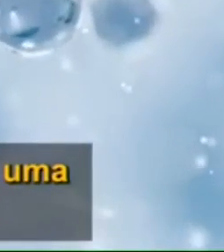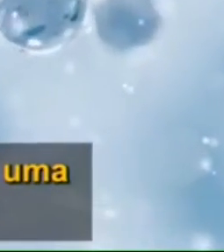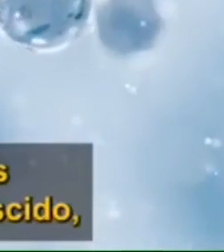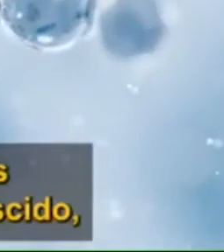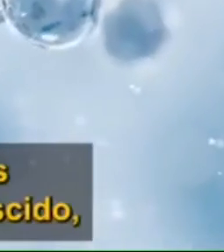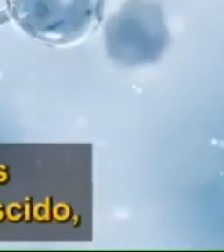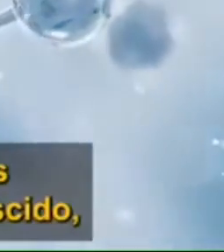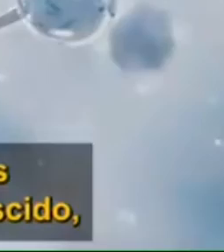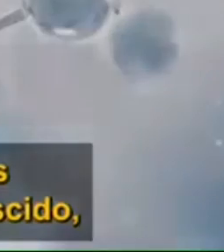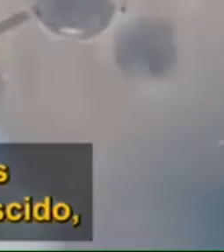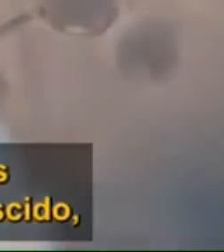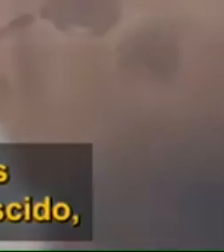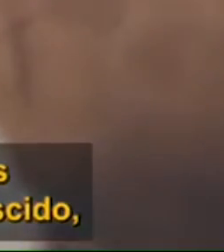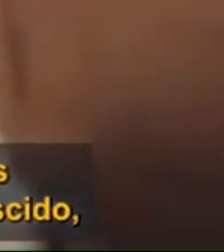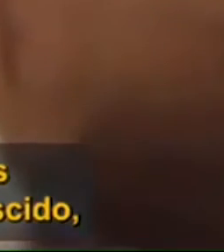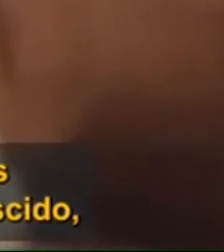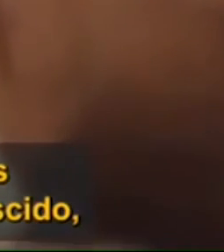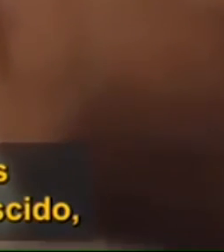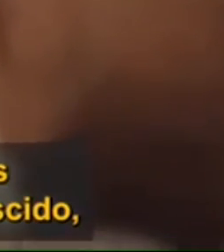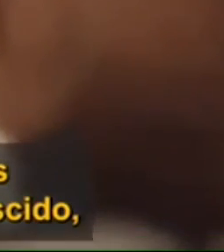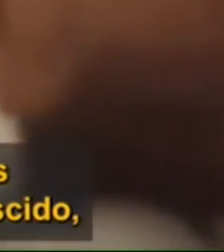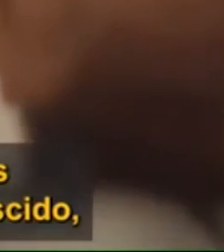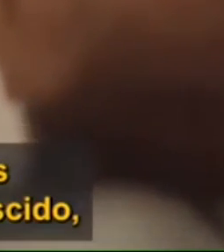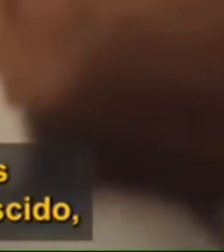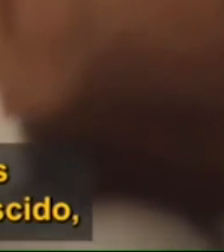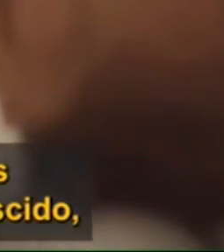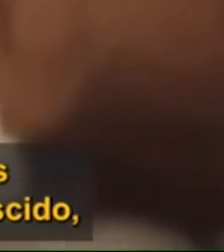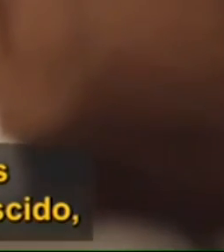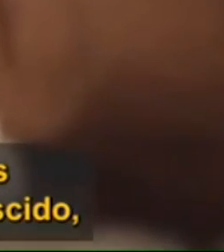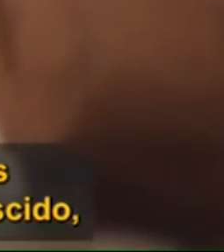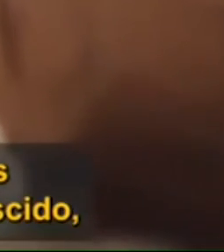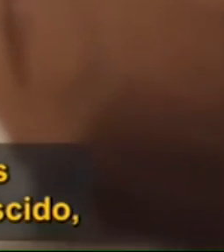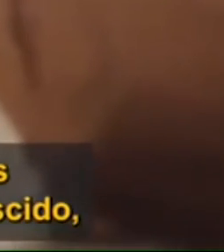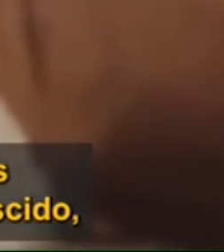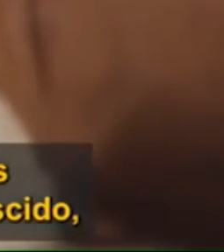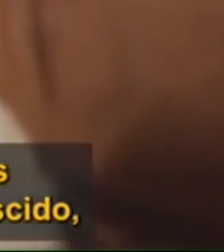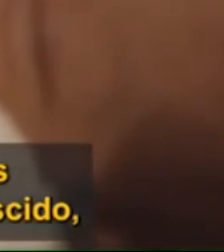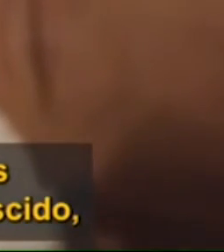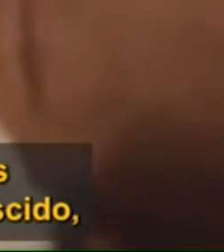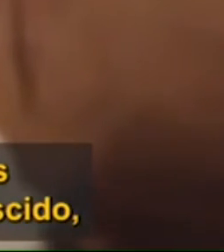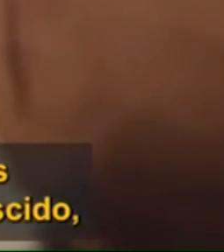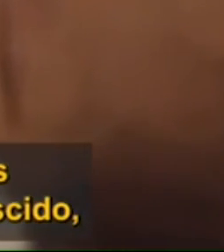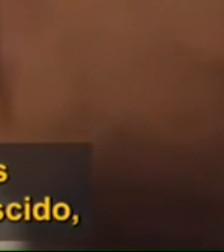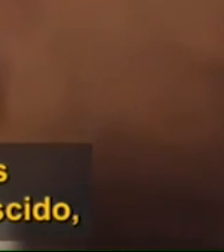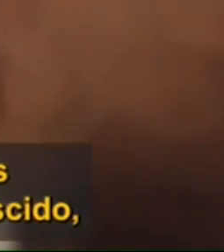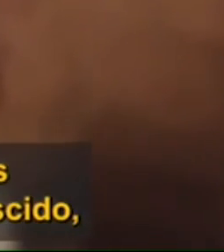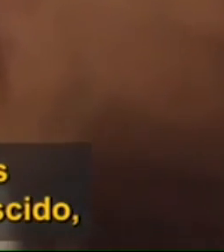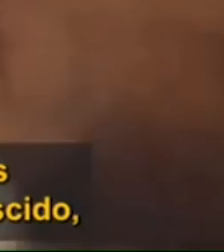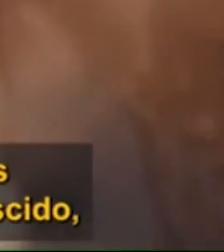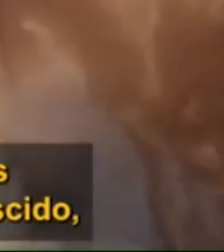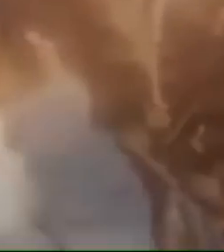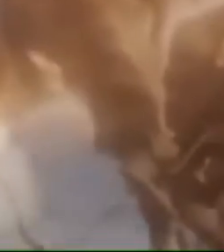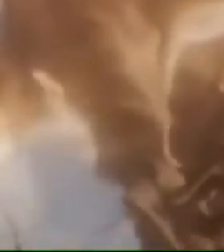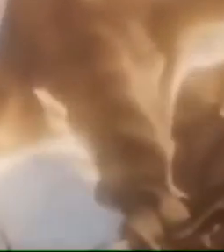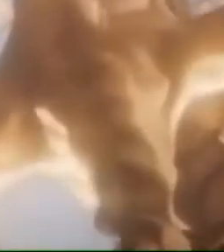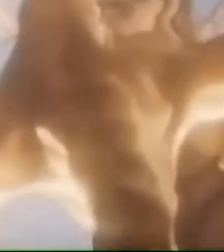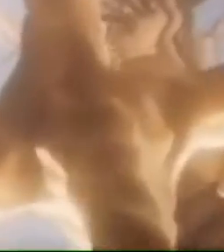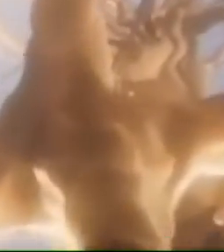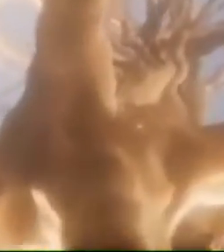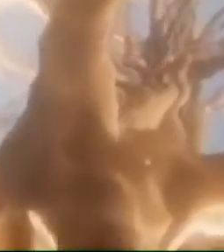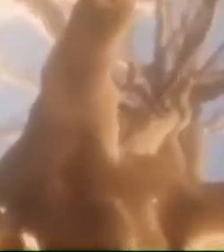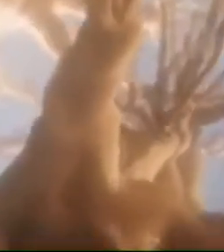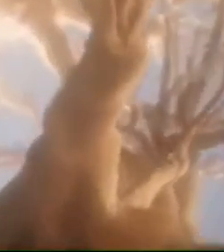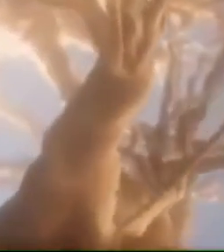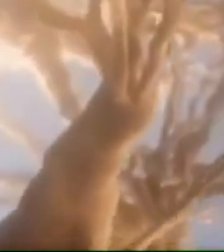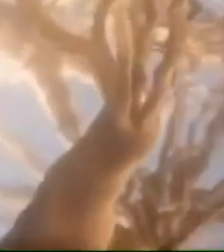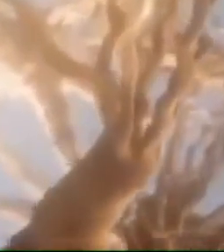capaz de causar malformações físicas, bem como efeitos comportamentais sobre o feto e o recém-nascido, sendo